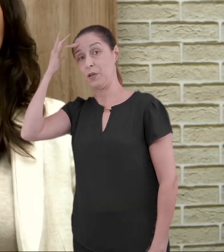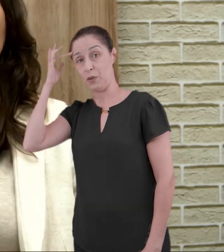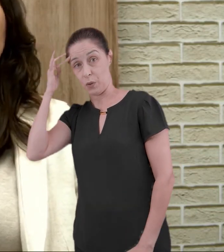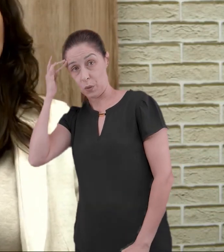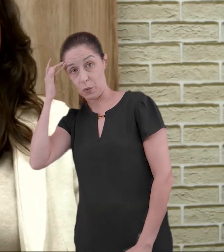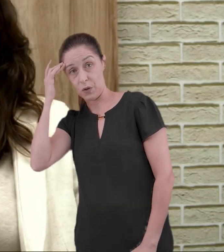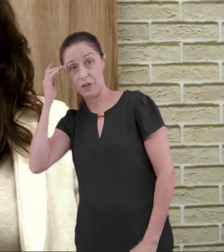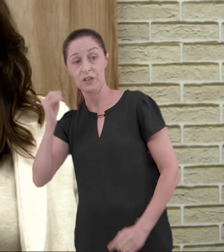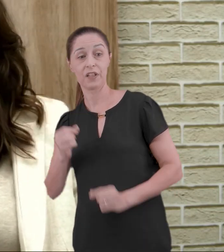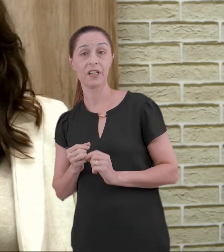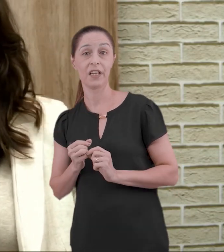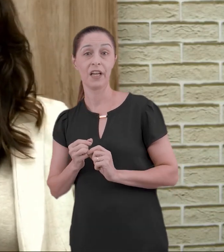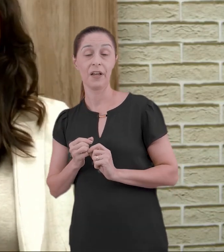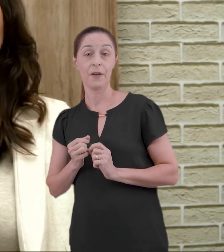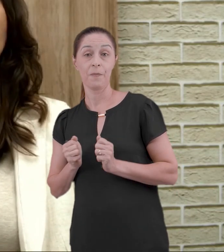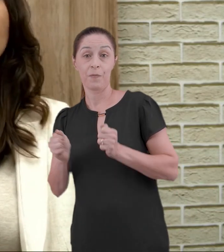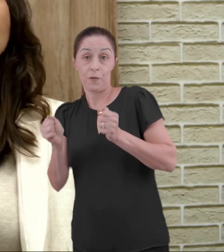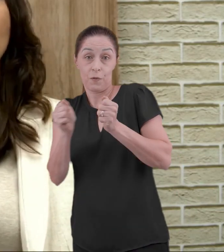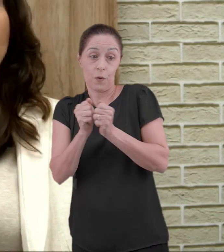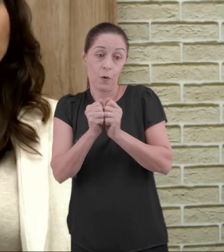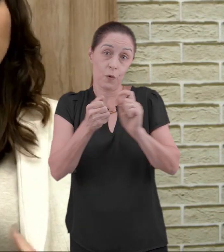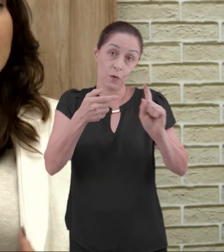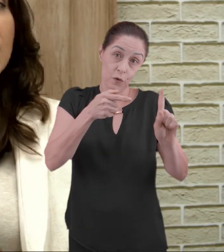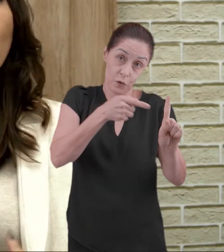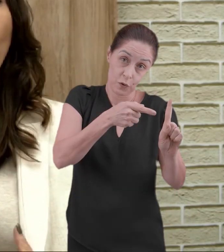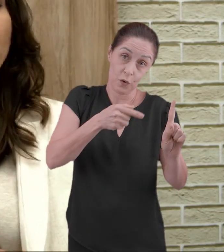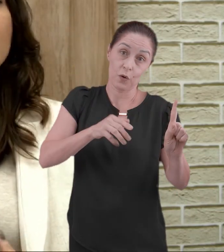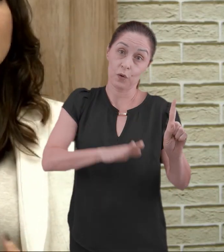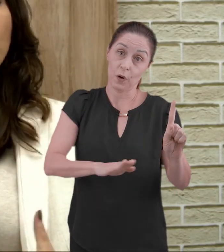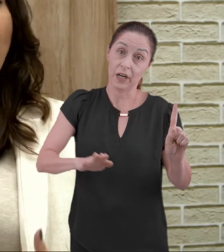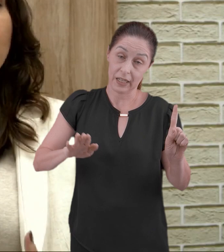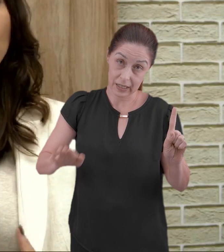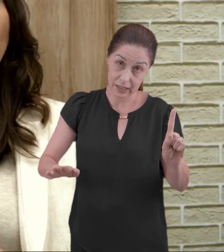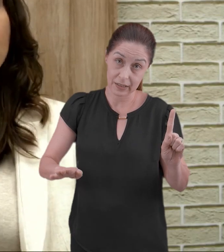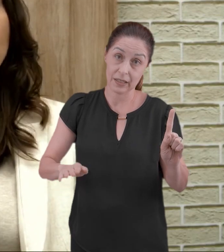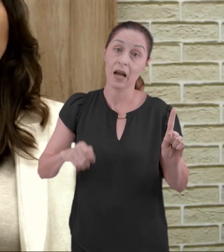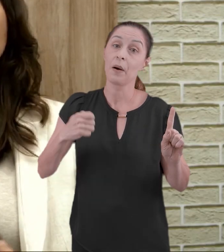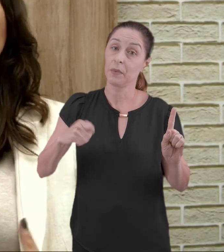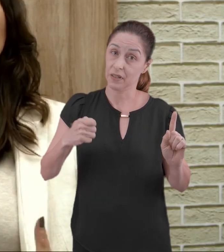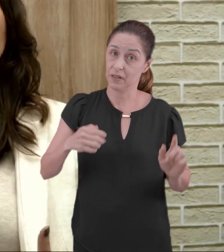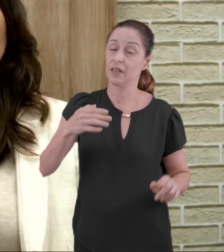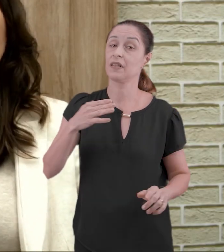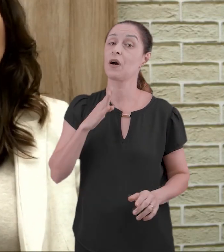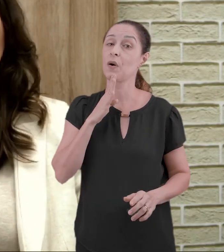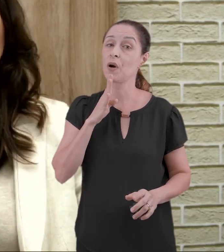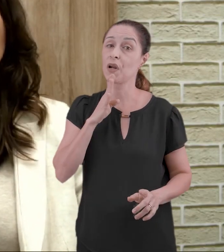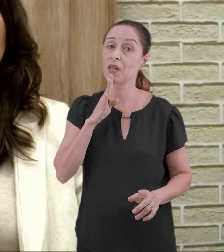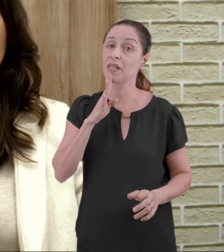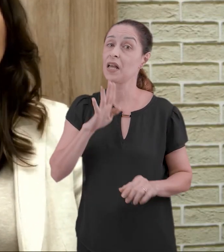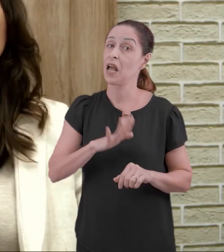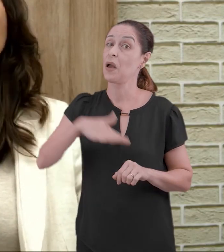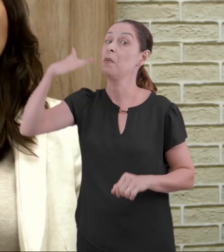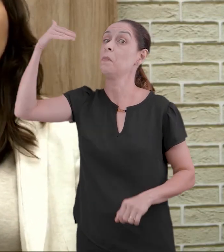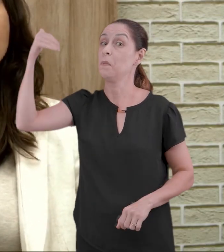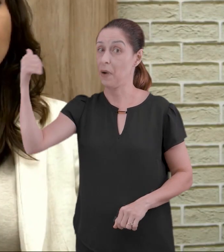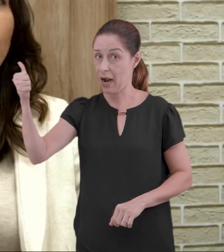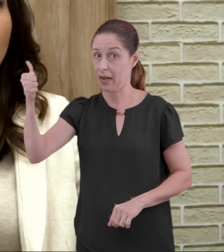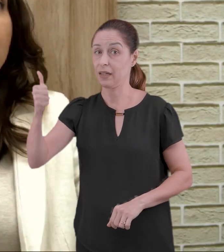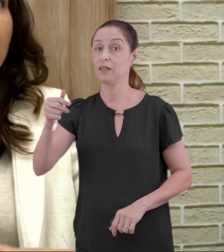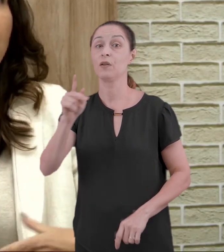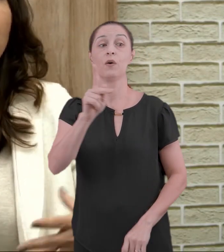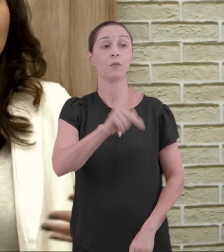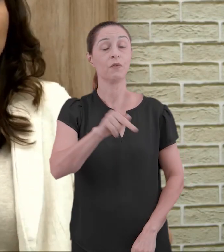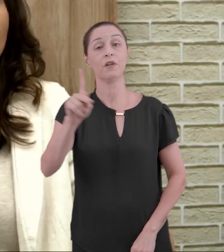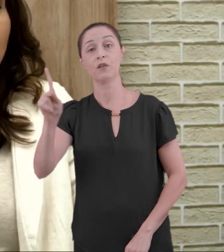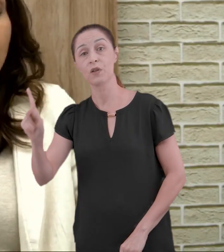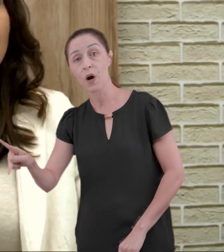criança, os professores de EBD, né? Elas precisam conhecer mais aprofundadamente, né? Mas não quer